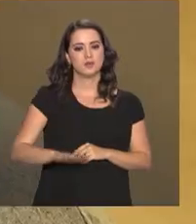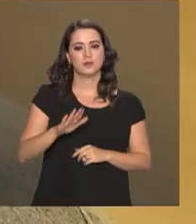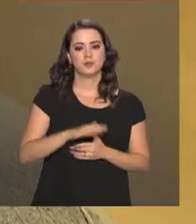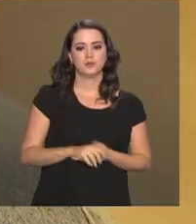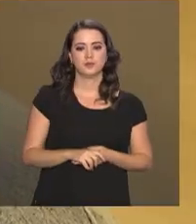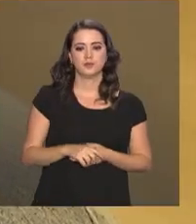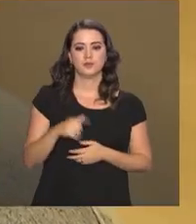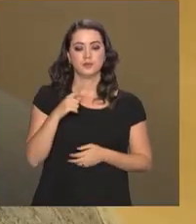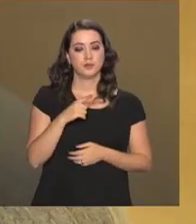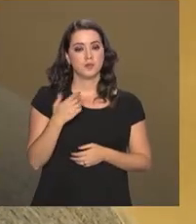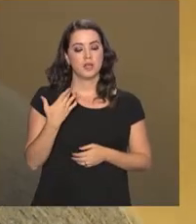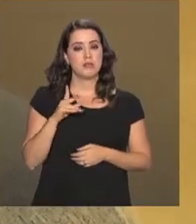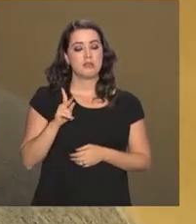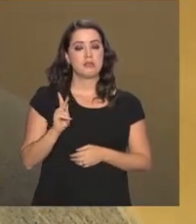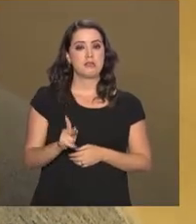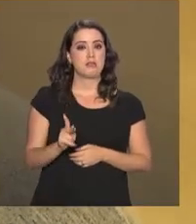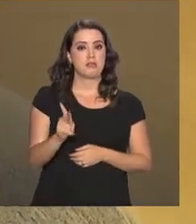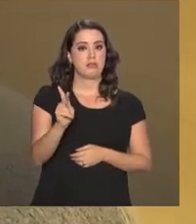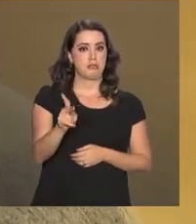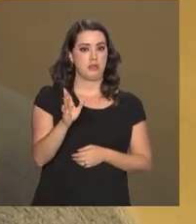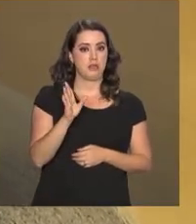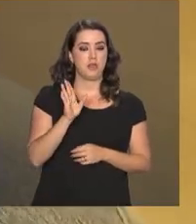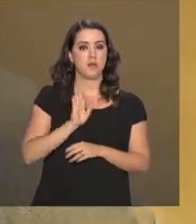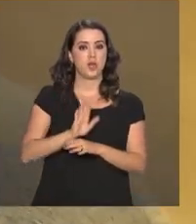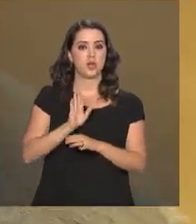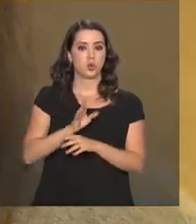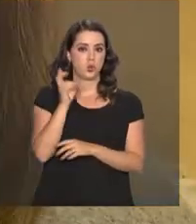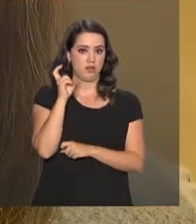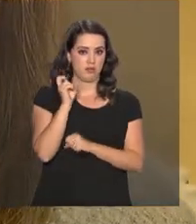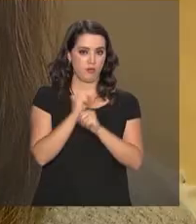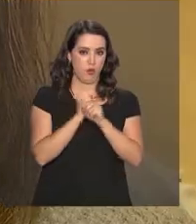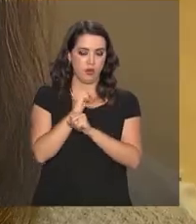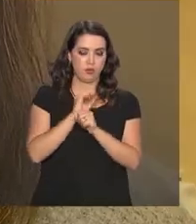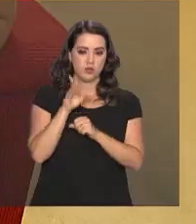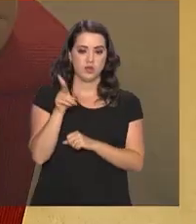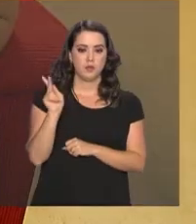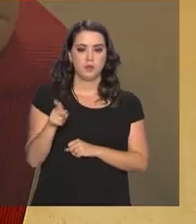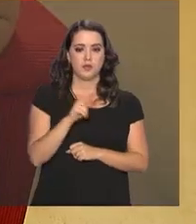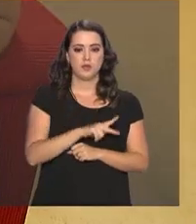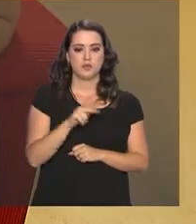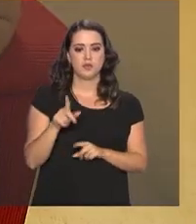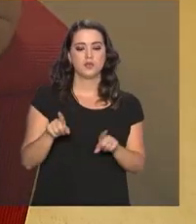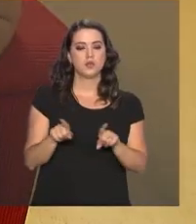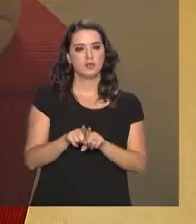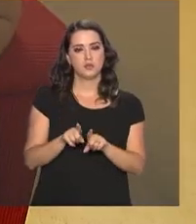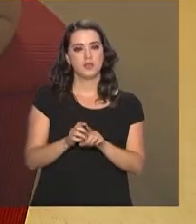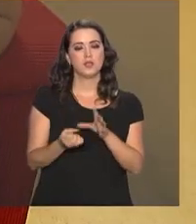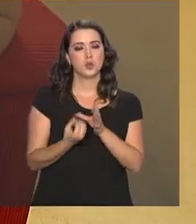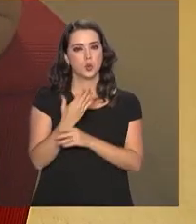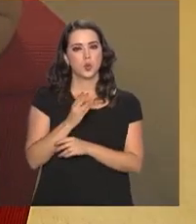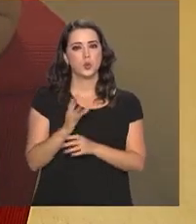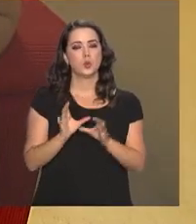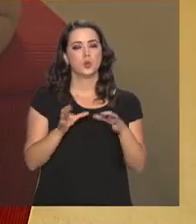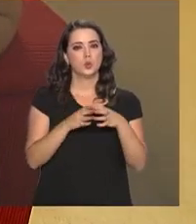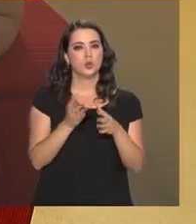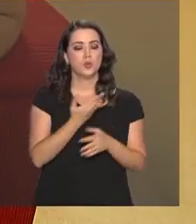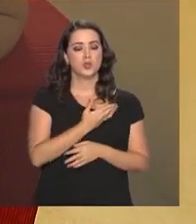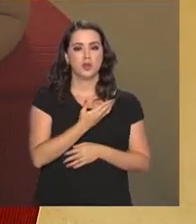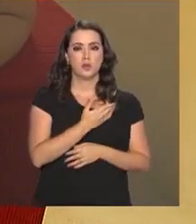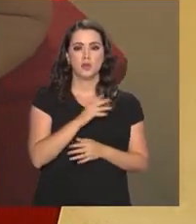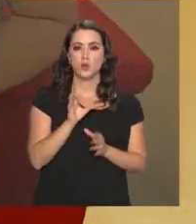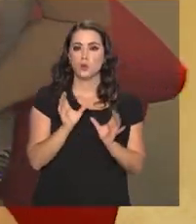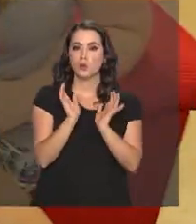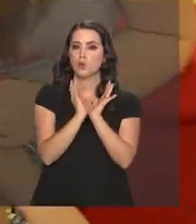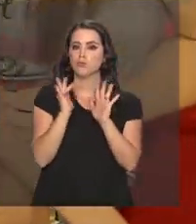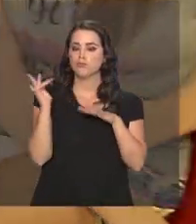taciana colabora com o papai noel há cinco anos a professora até criou um grupo de amigos numa rede social